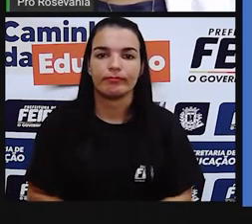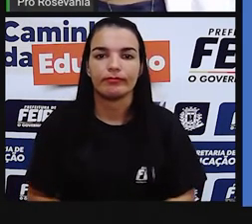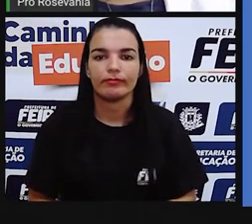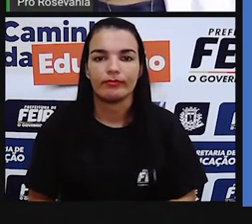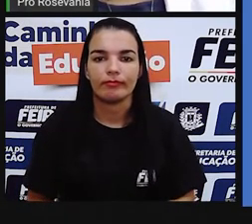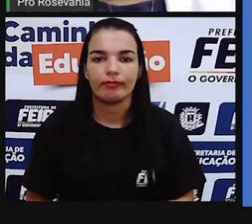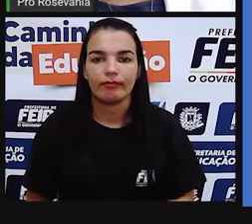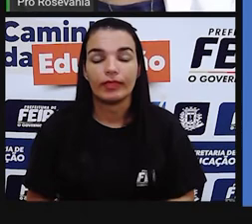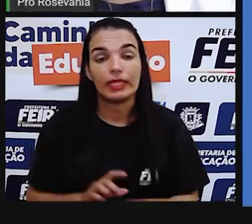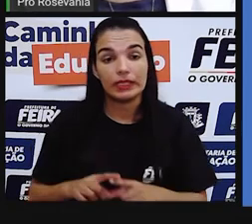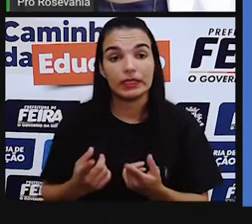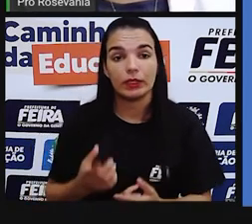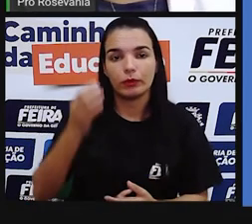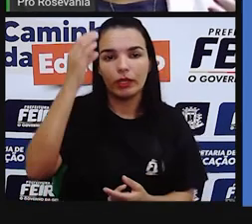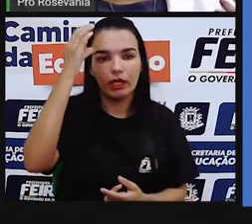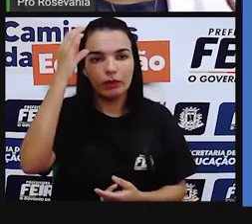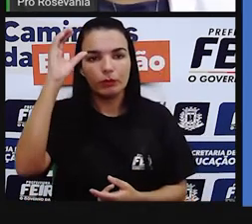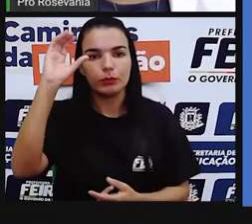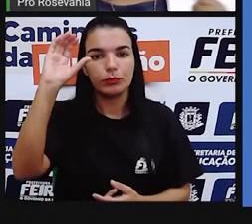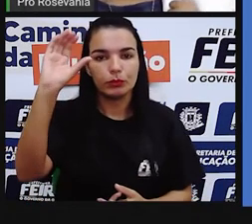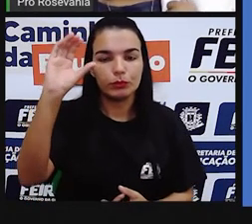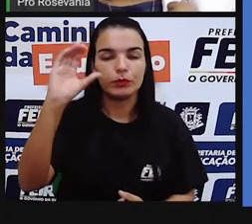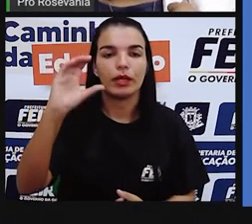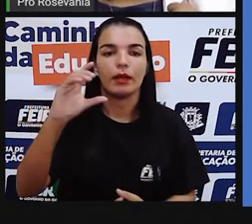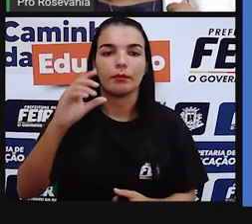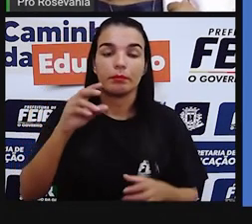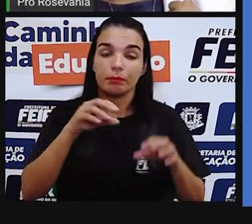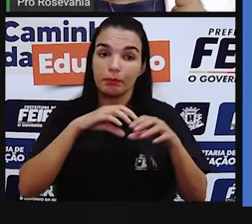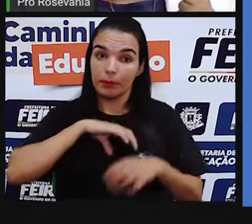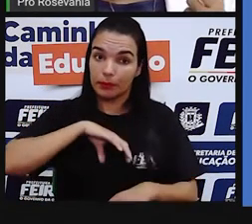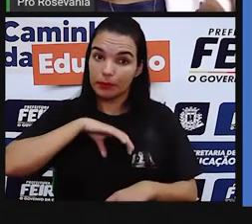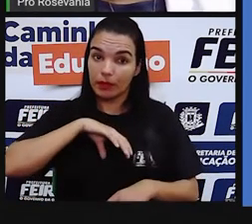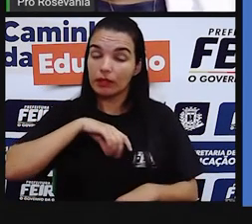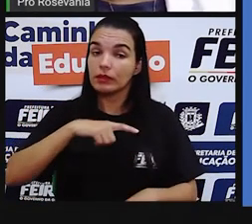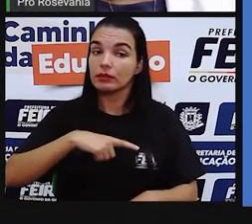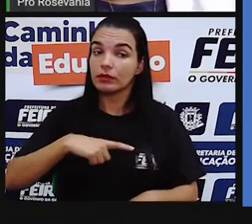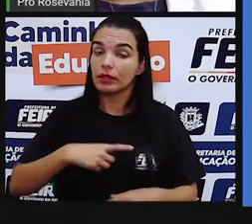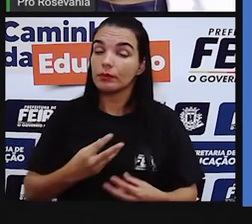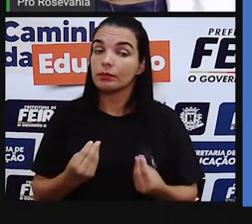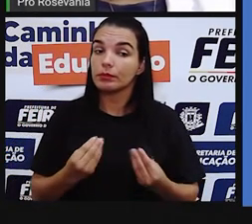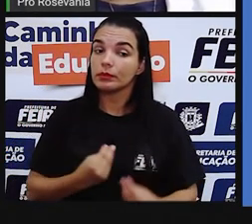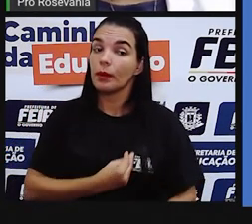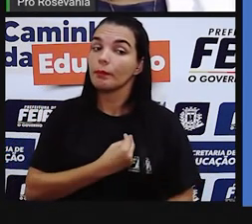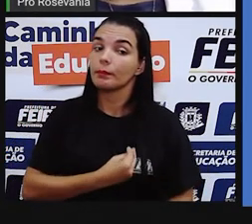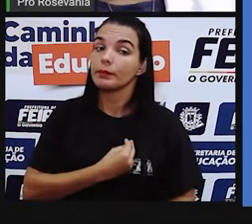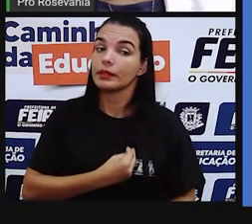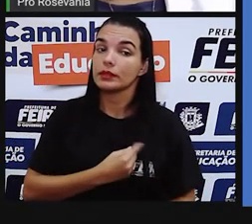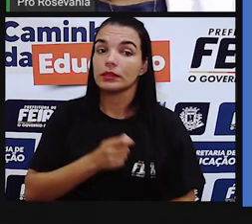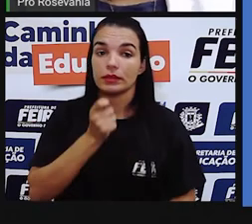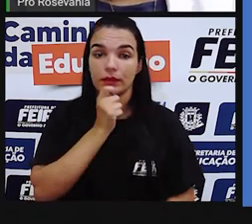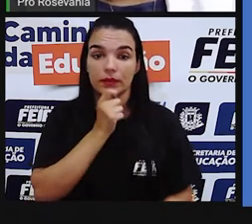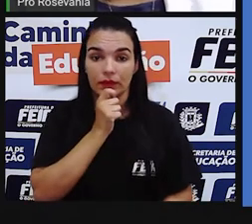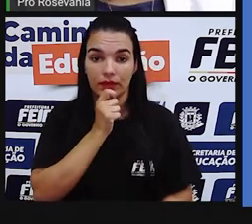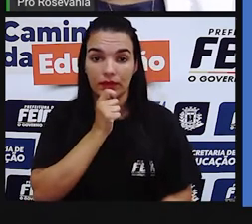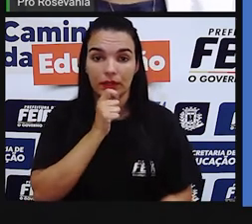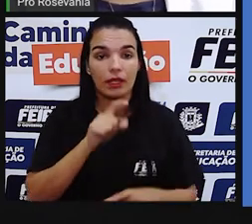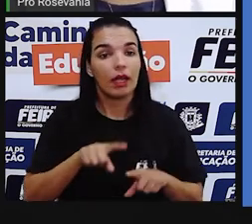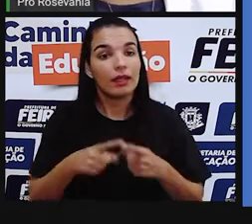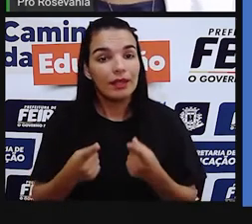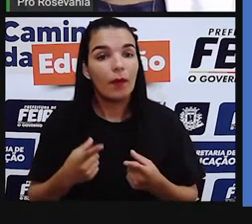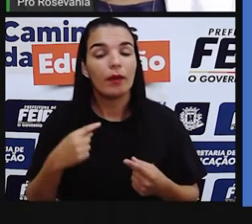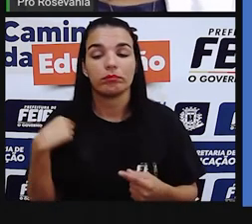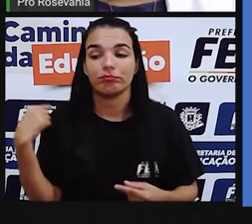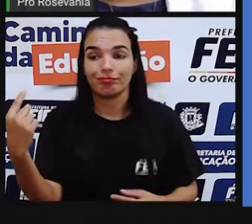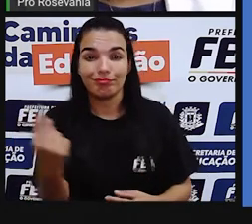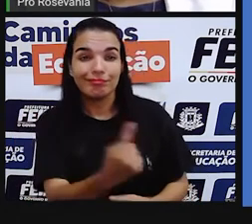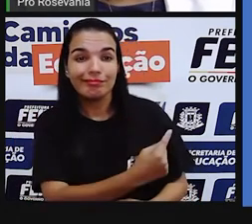que a cultura portuguesa ela é muito presente para a gente. E a gente também projetou principalmente hábitos alimentares,